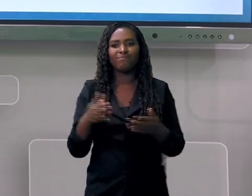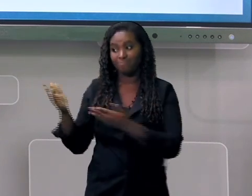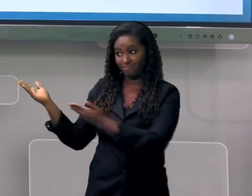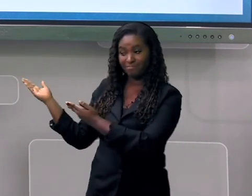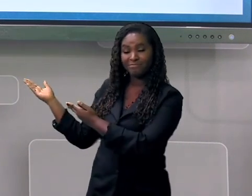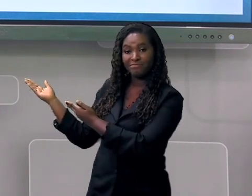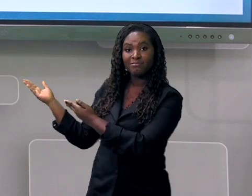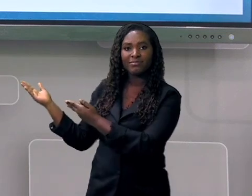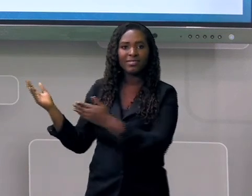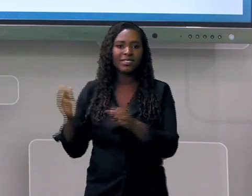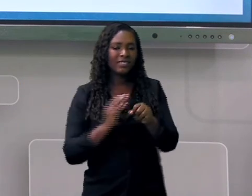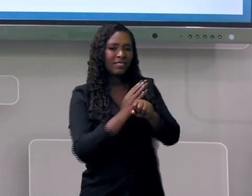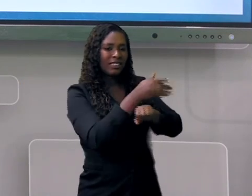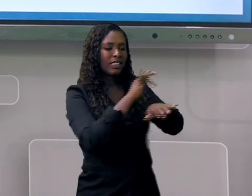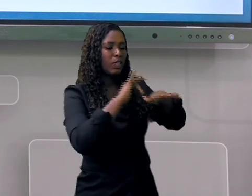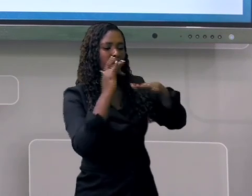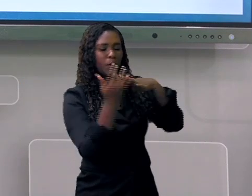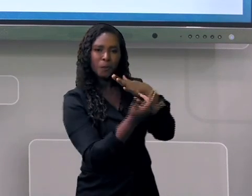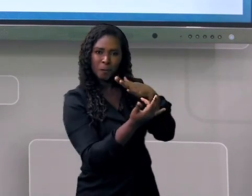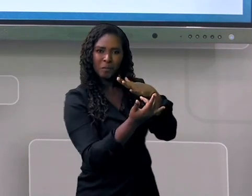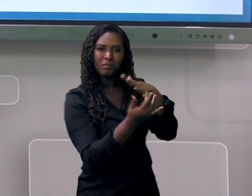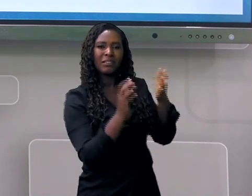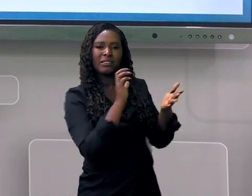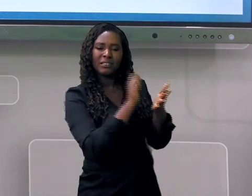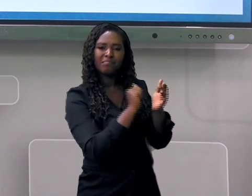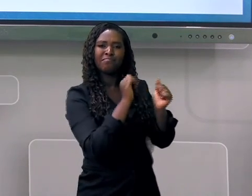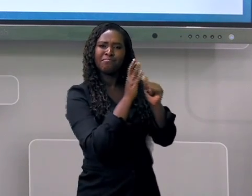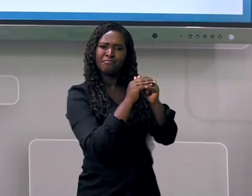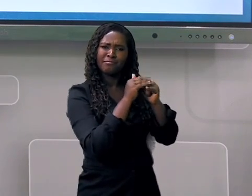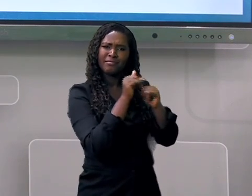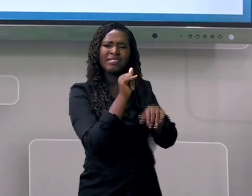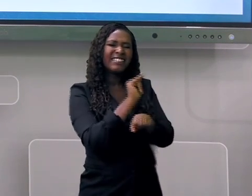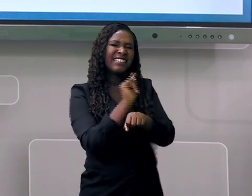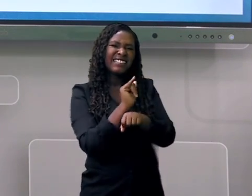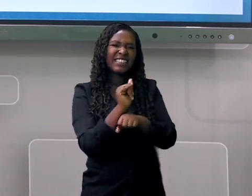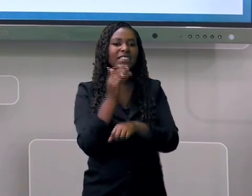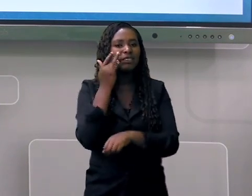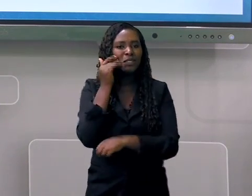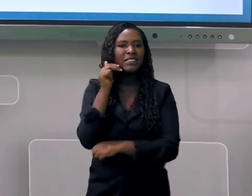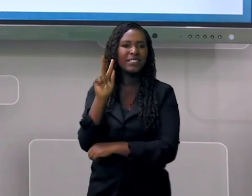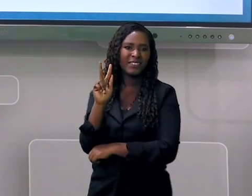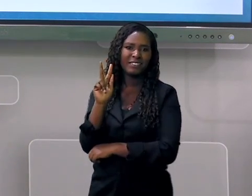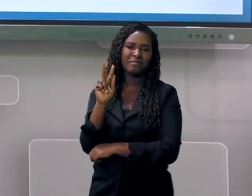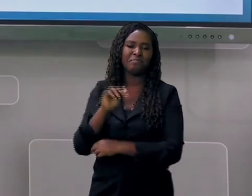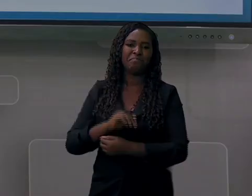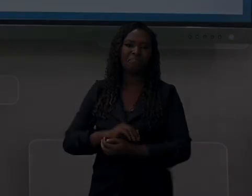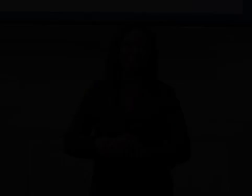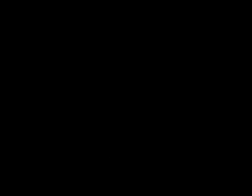tela. Acesse nossas redes sociais e se inscreva em nosso canal do YouTube SMED-GV.